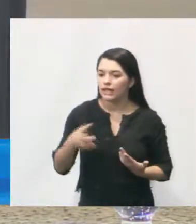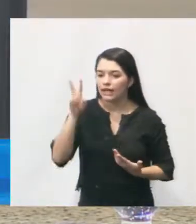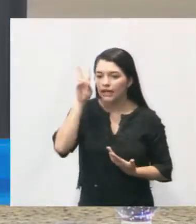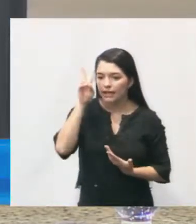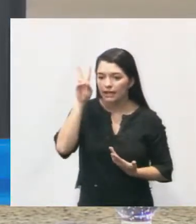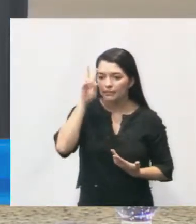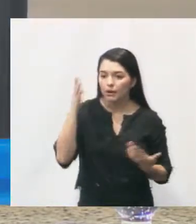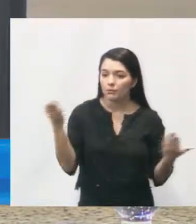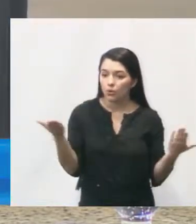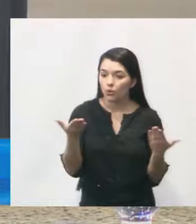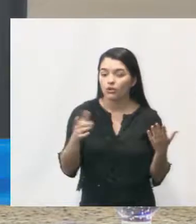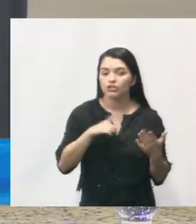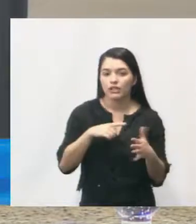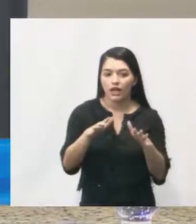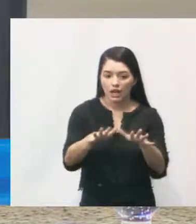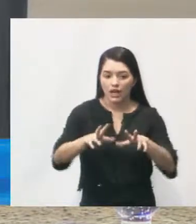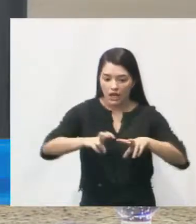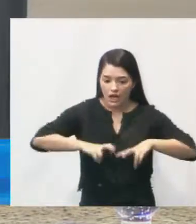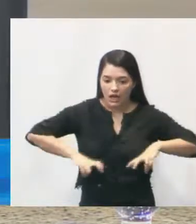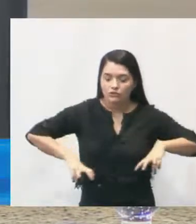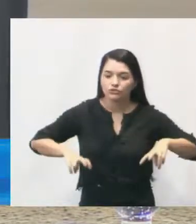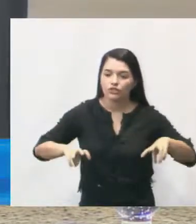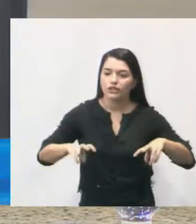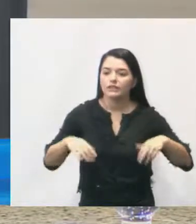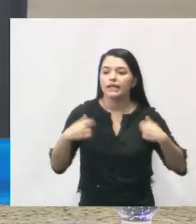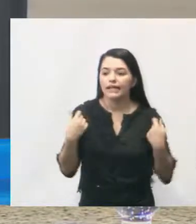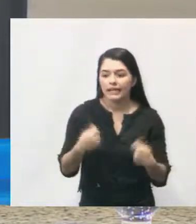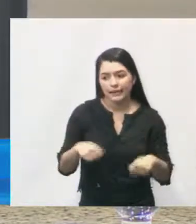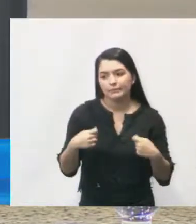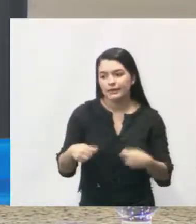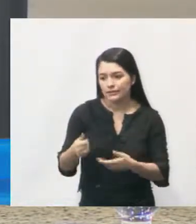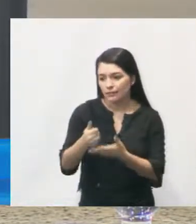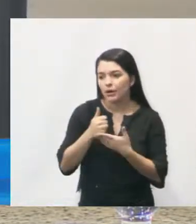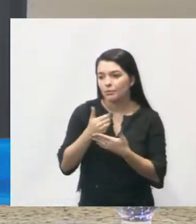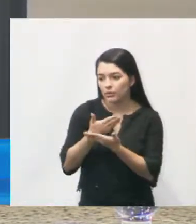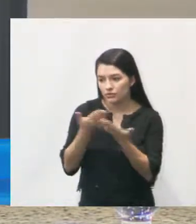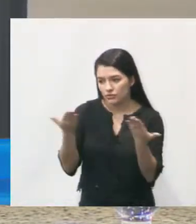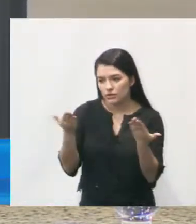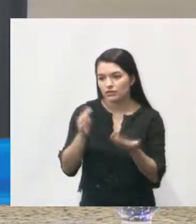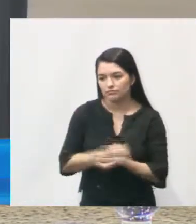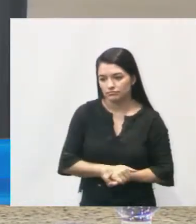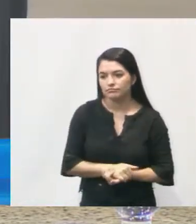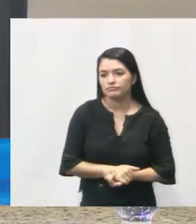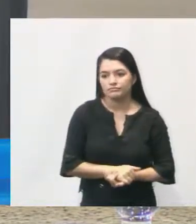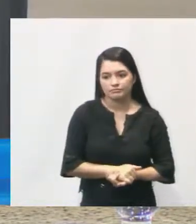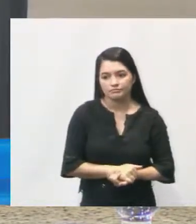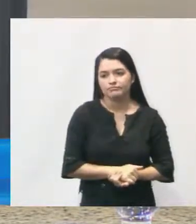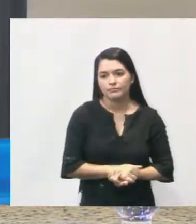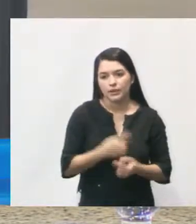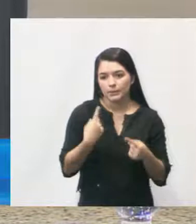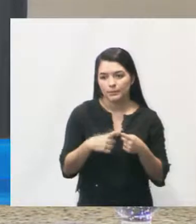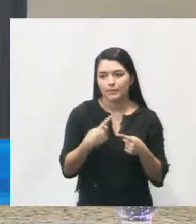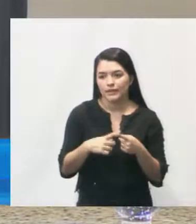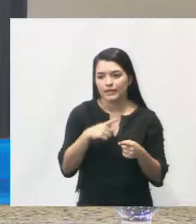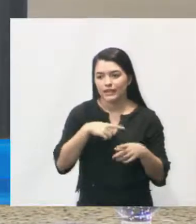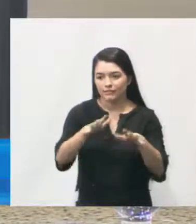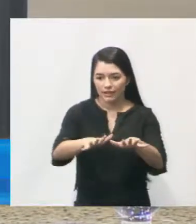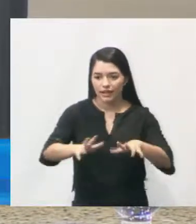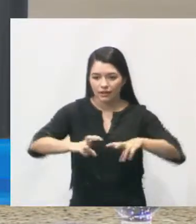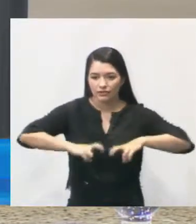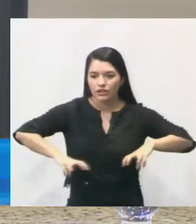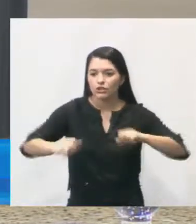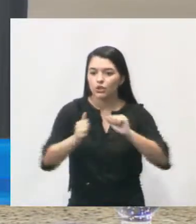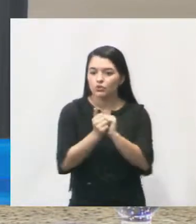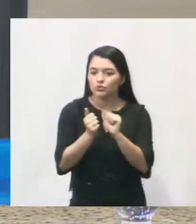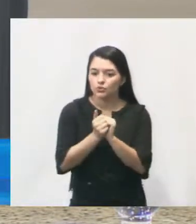audiência pública hoje e nós precisamos do apoio dos vereadores aí. Foi uma audiência pública conjunta com o vereador Luiz Paulo